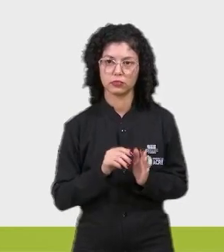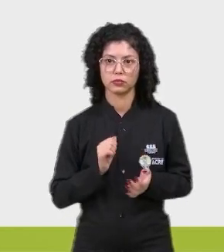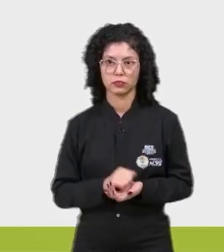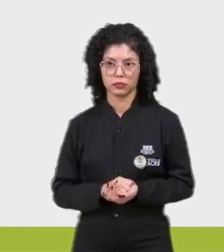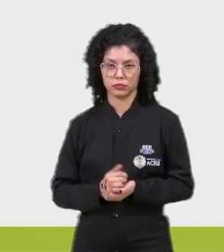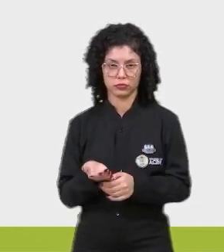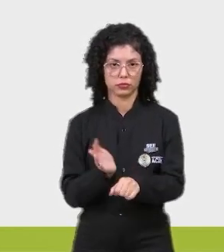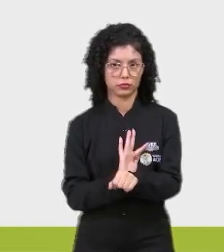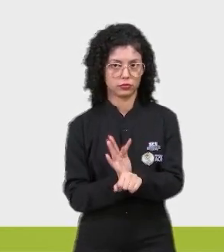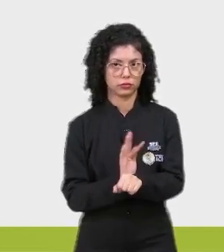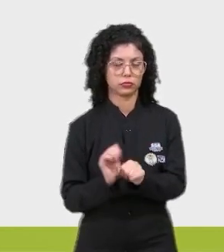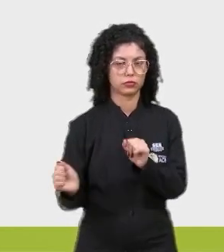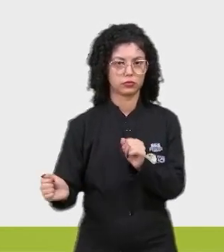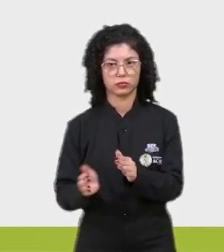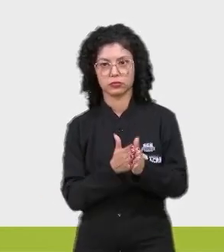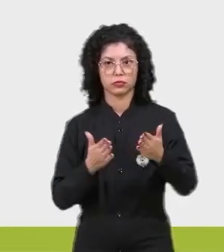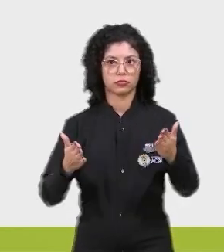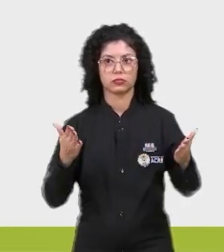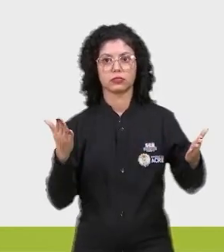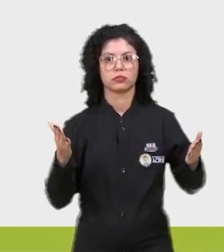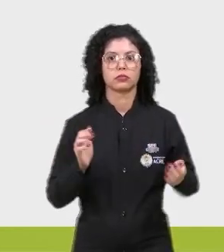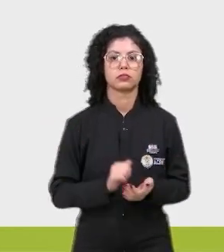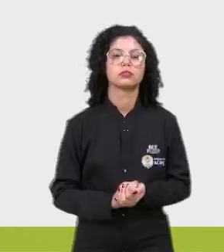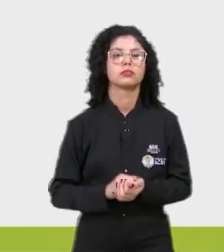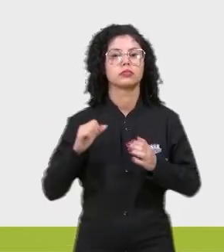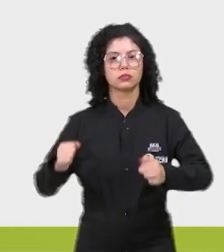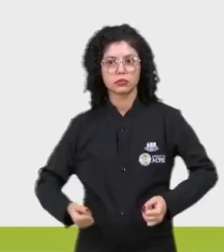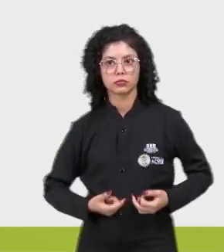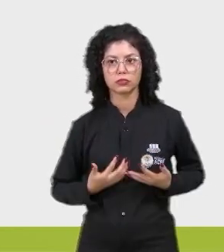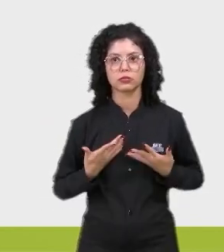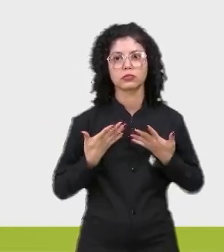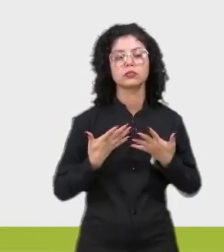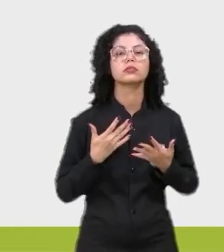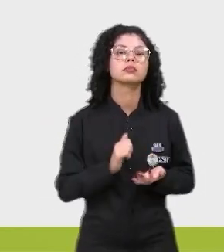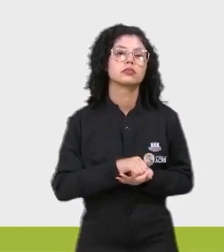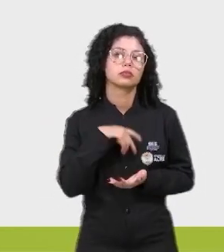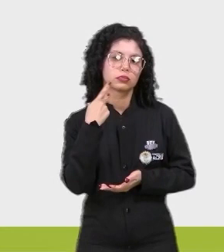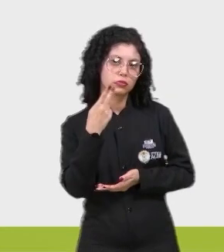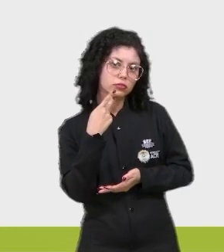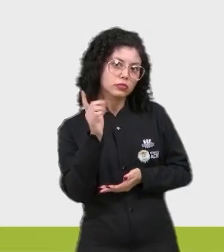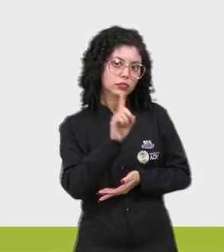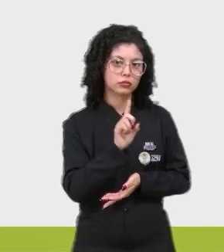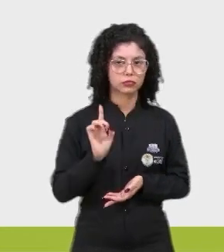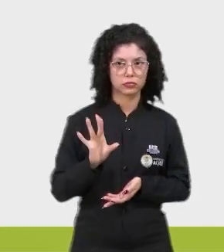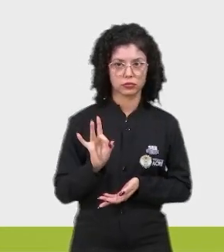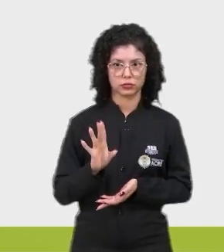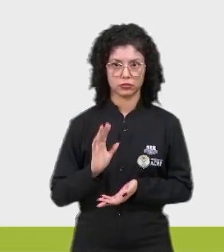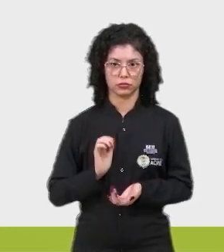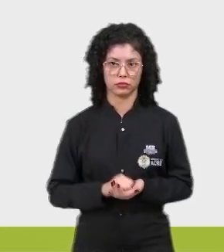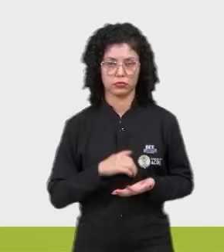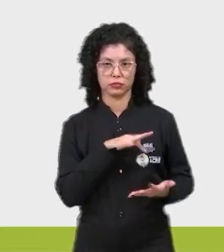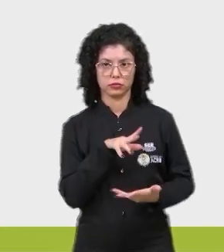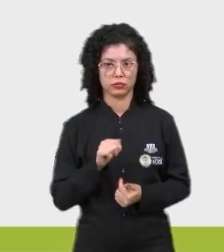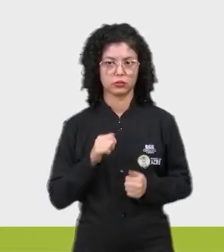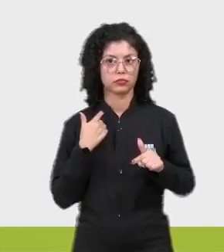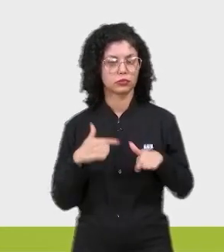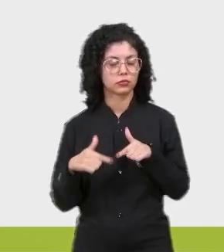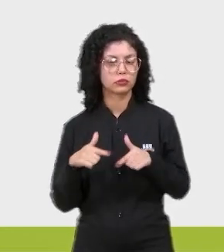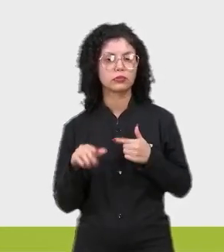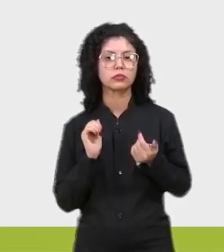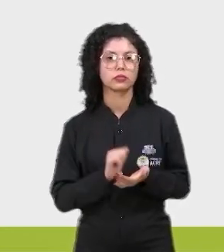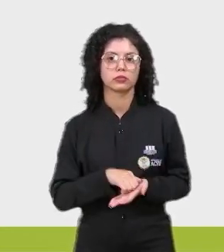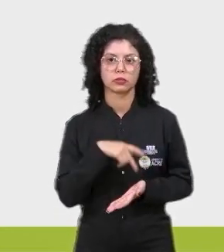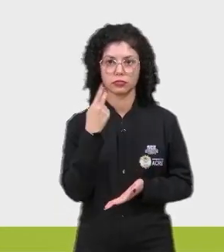Esse filme é um filme maravilhoso, mexe com as emoções, fala sobre, não só sobre o mundo do trabalho, né?